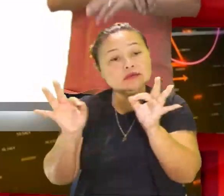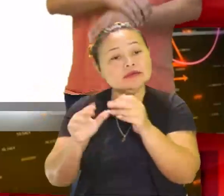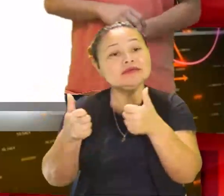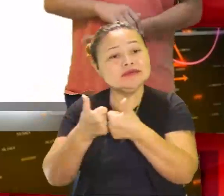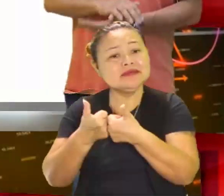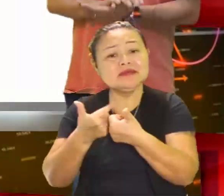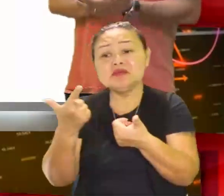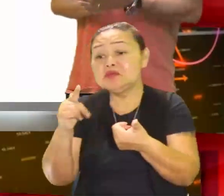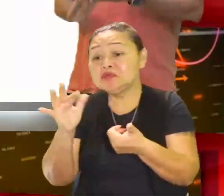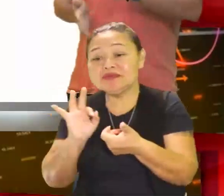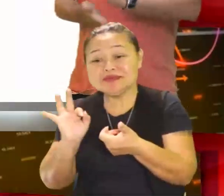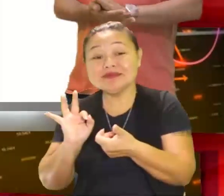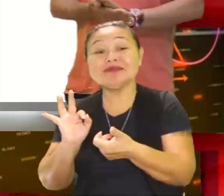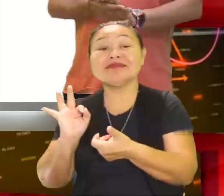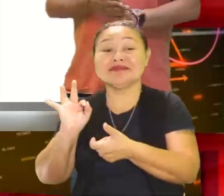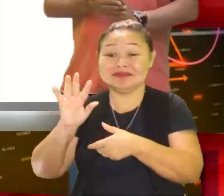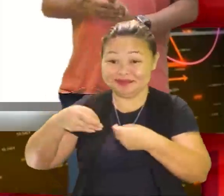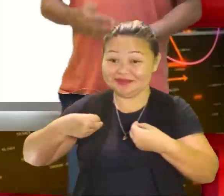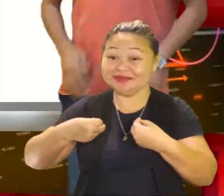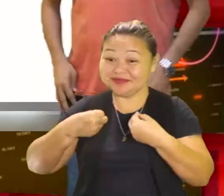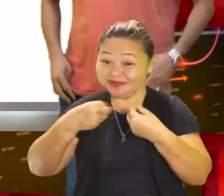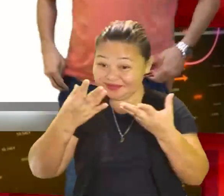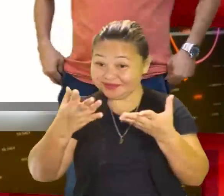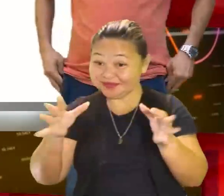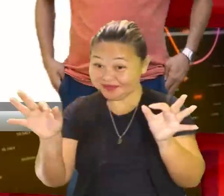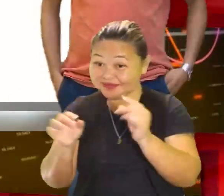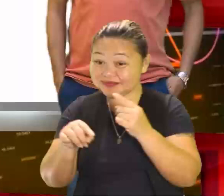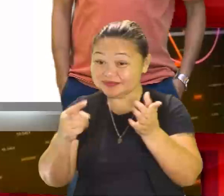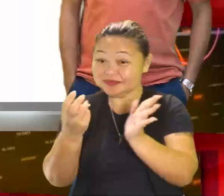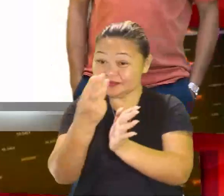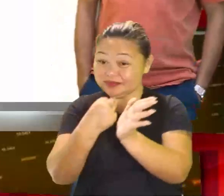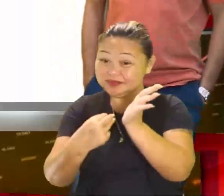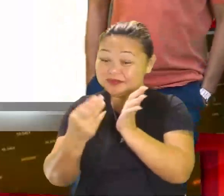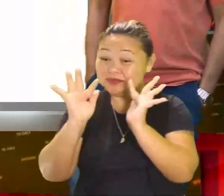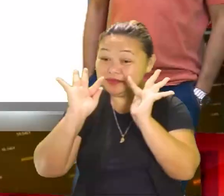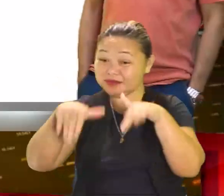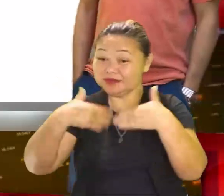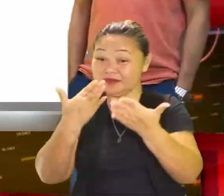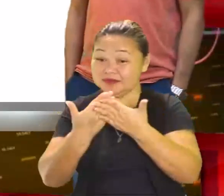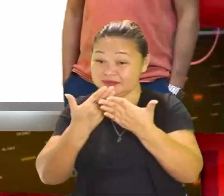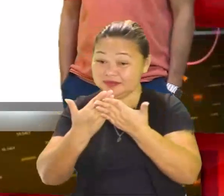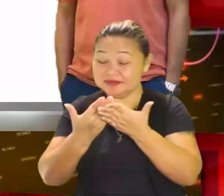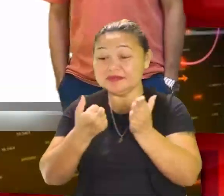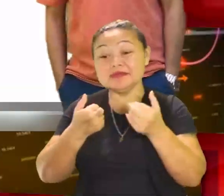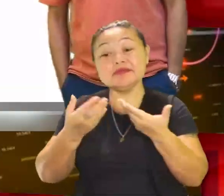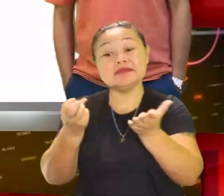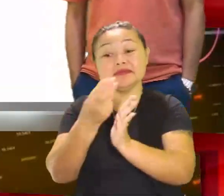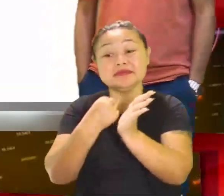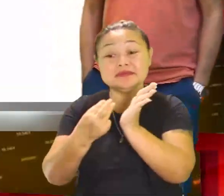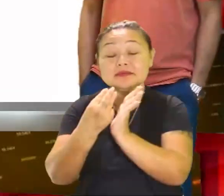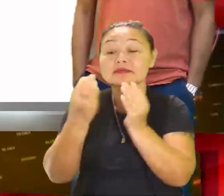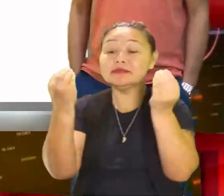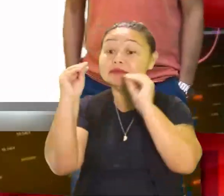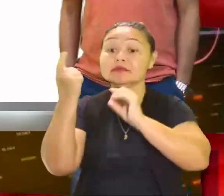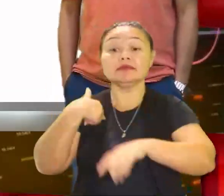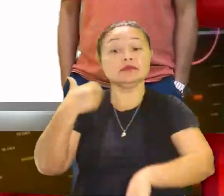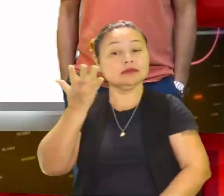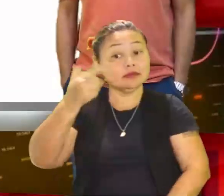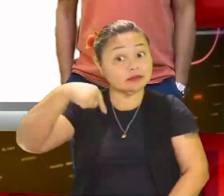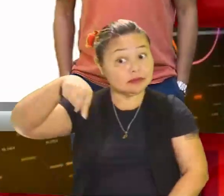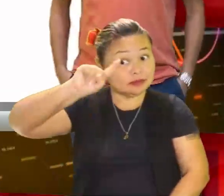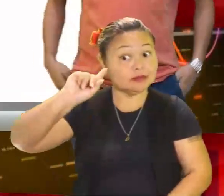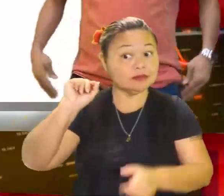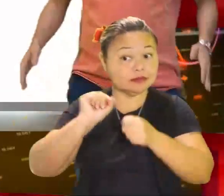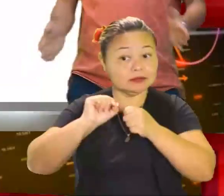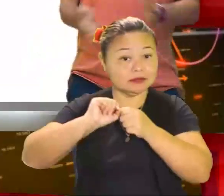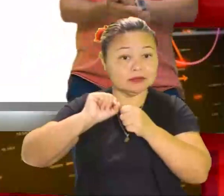resumo. Como eles não têm, né? Mas a gente manda mapa mental tudo pronto, né? A cada final de aula aí a gente está lançando o mapa mental, só que a gente quer que você